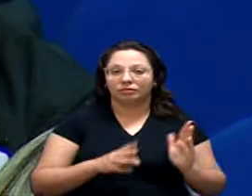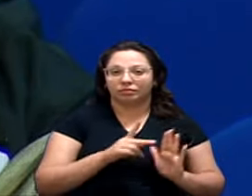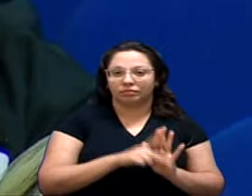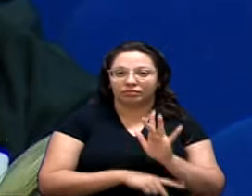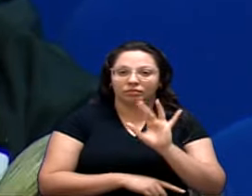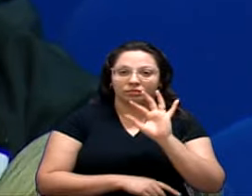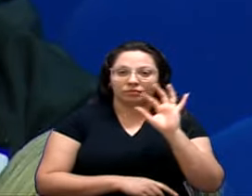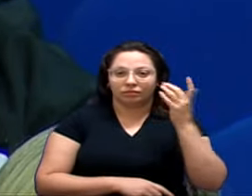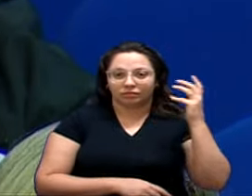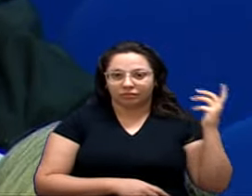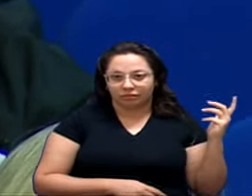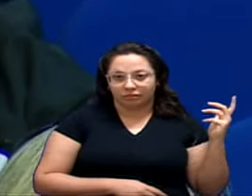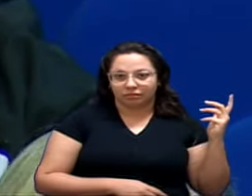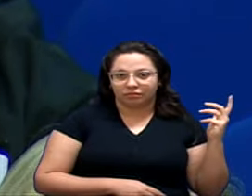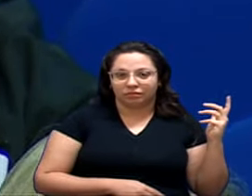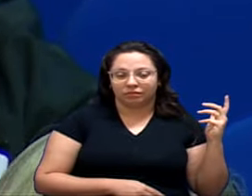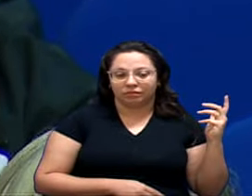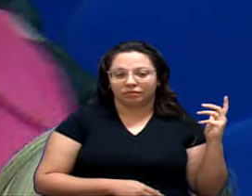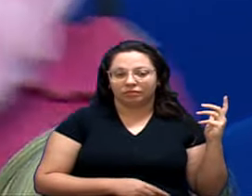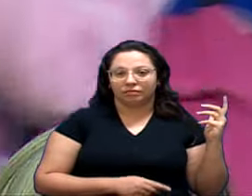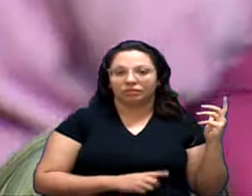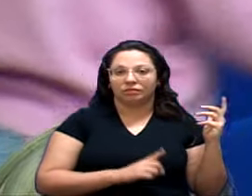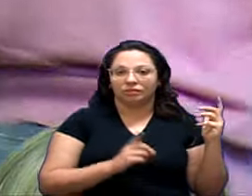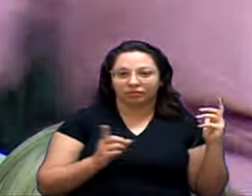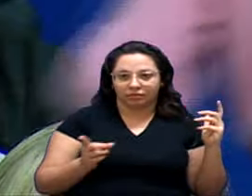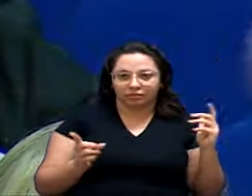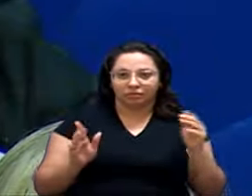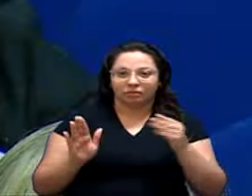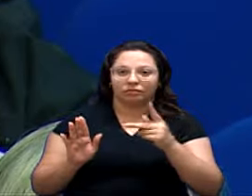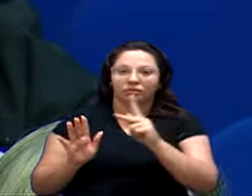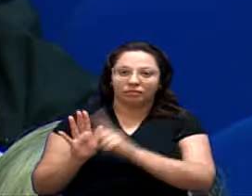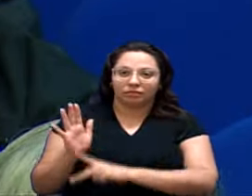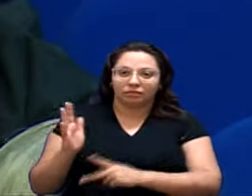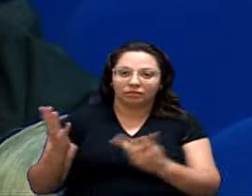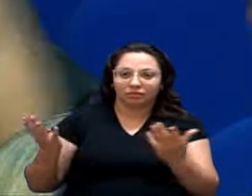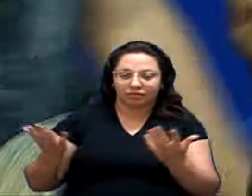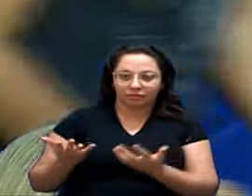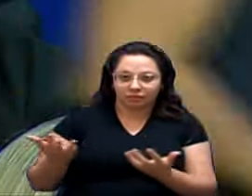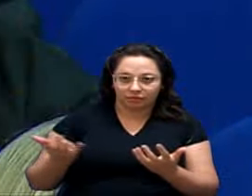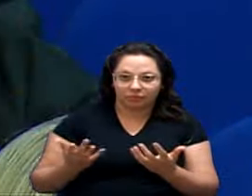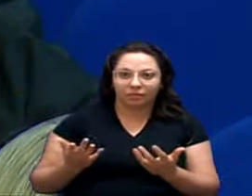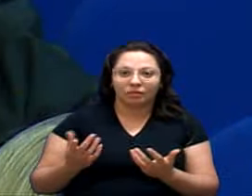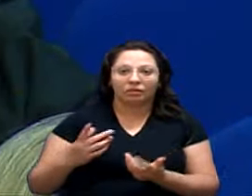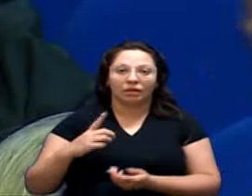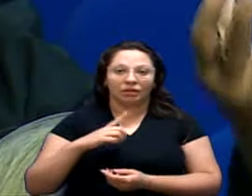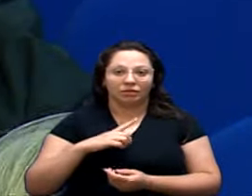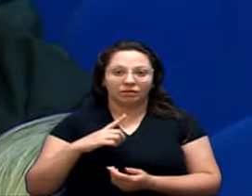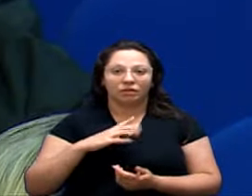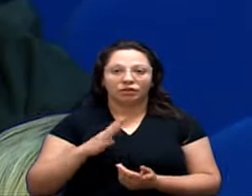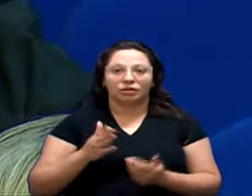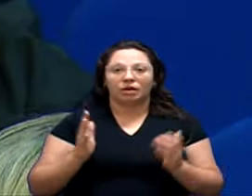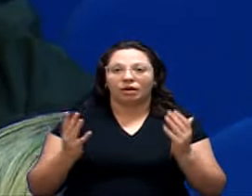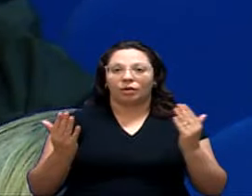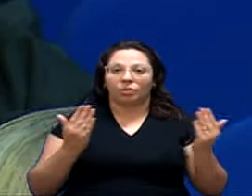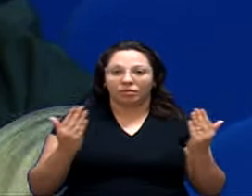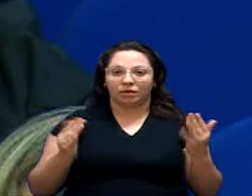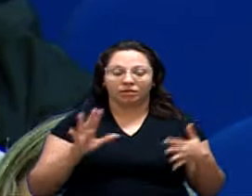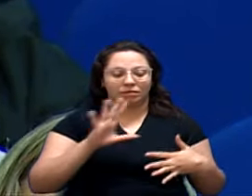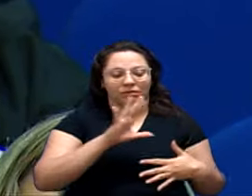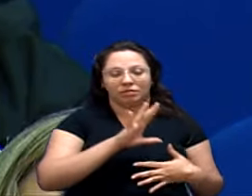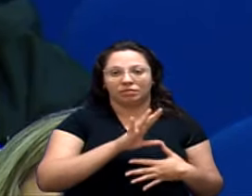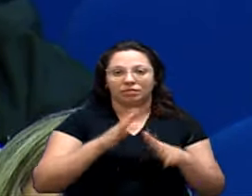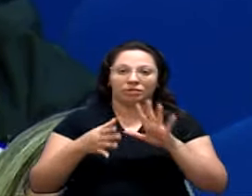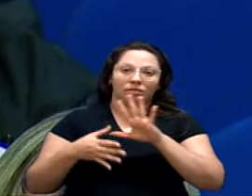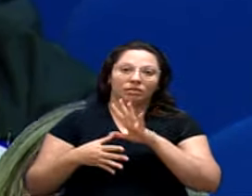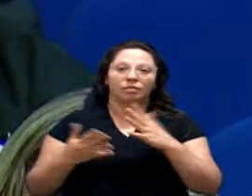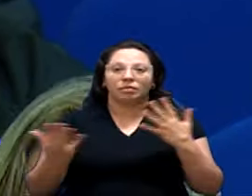ambiental com o o a proposta atual quer dizer S existe a comparação dos dois mapas né